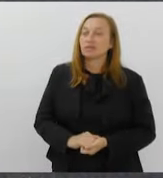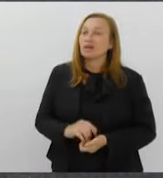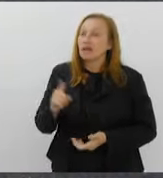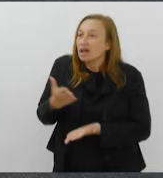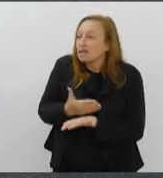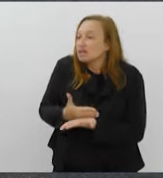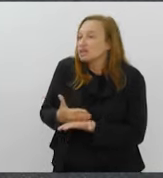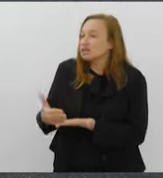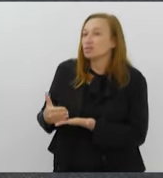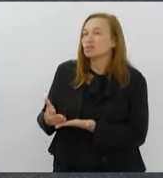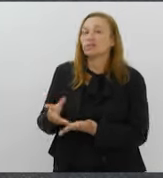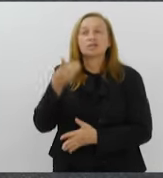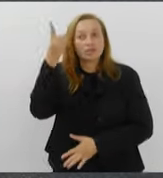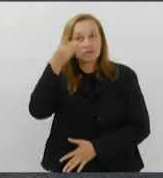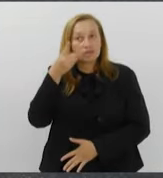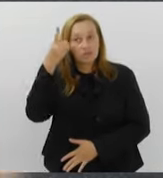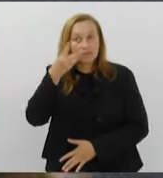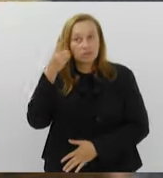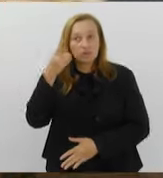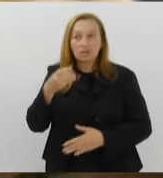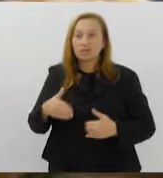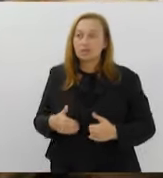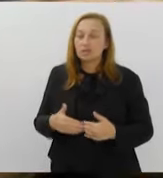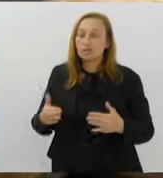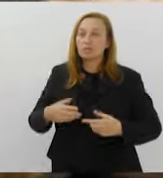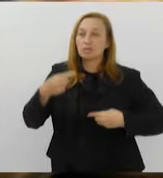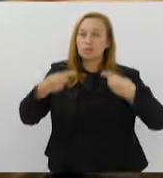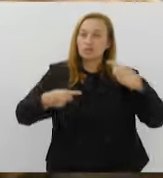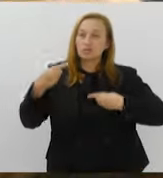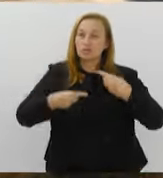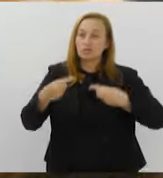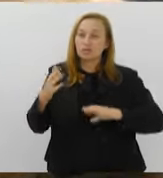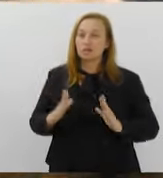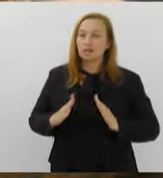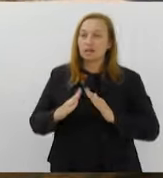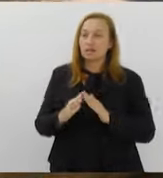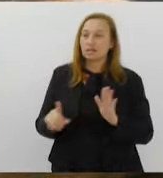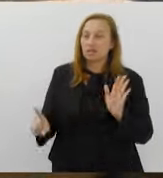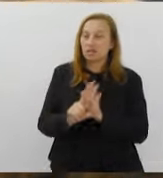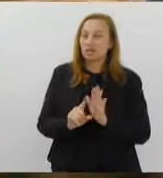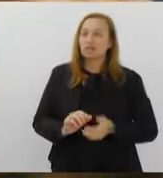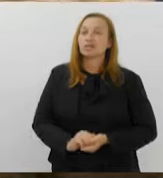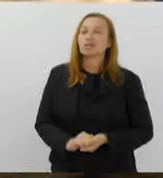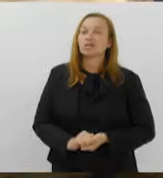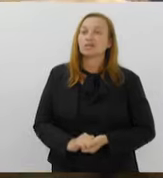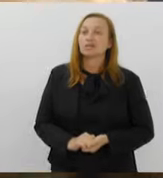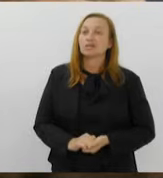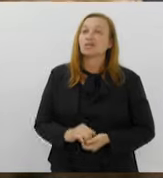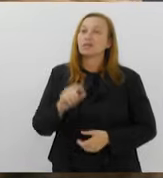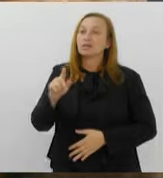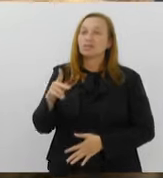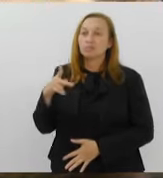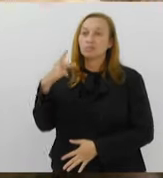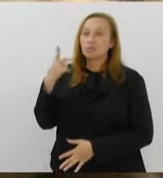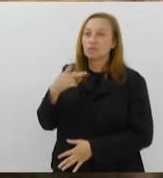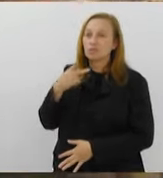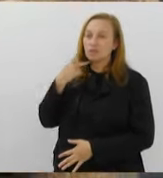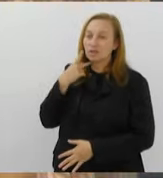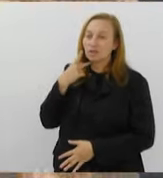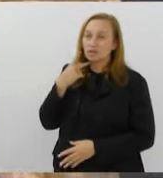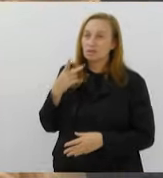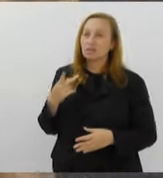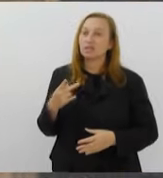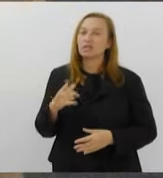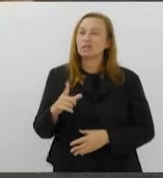proponente, a deputada, que inaugurou esse debate na Casa Legislativa. E essa procuradoria vai ser um